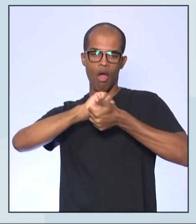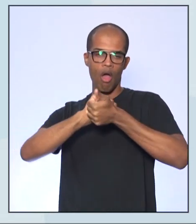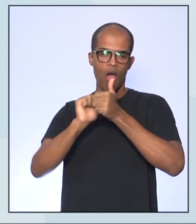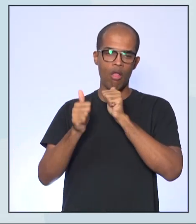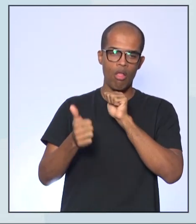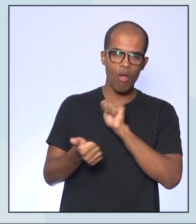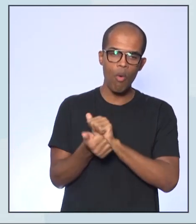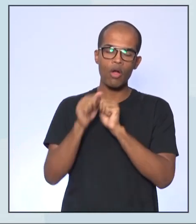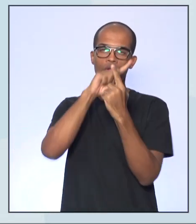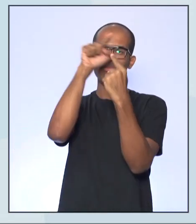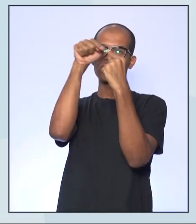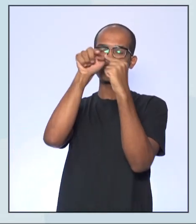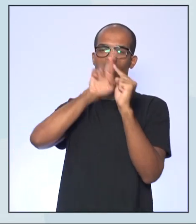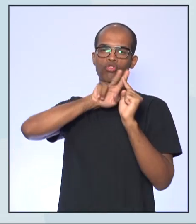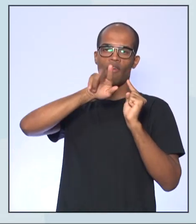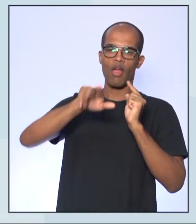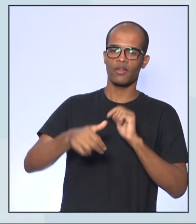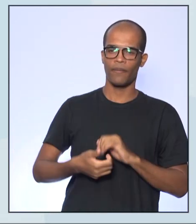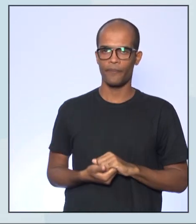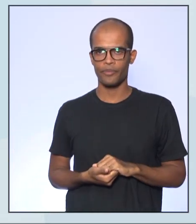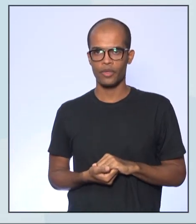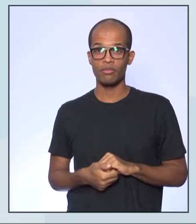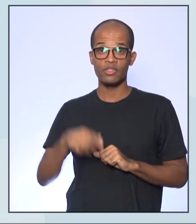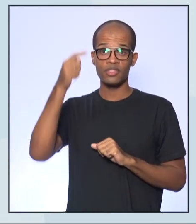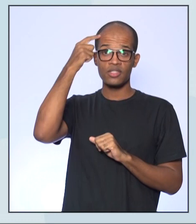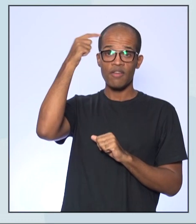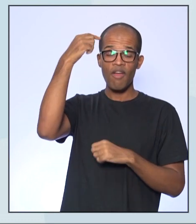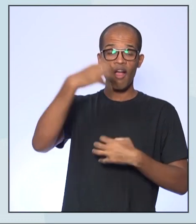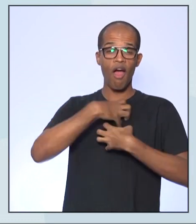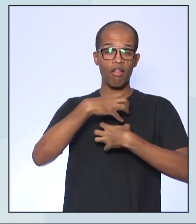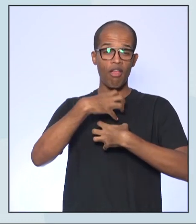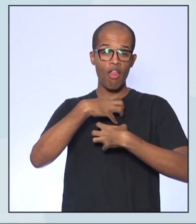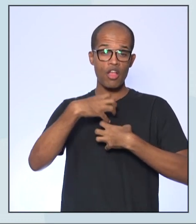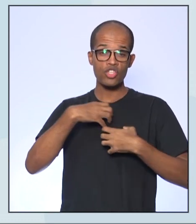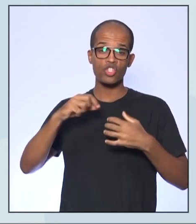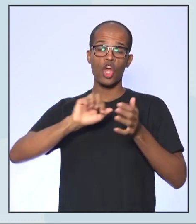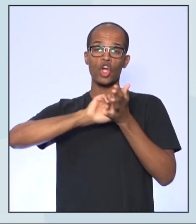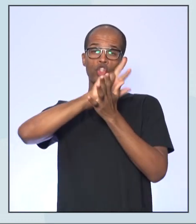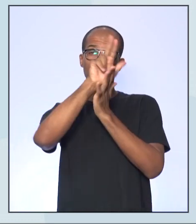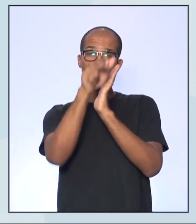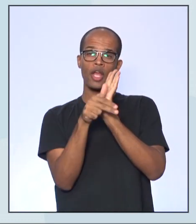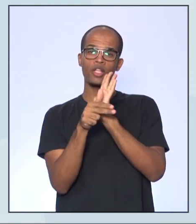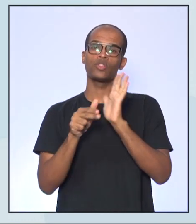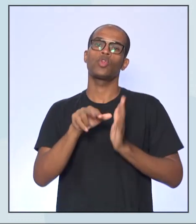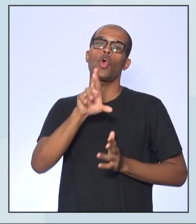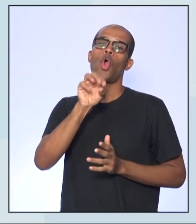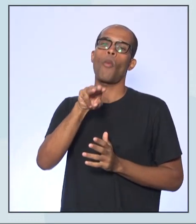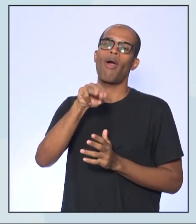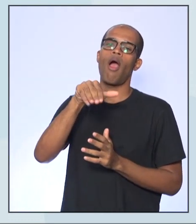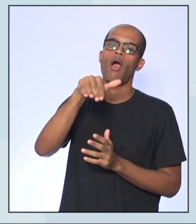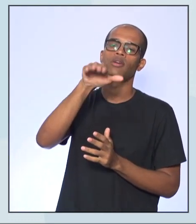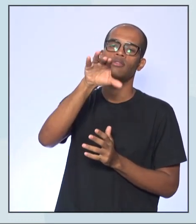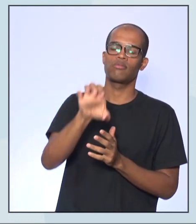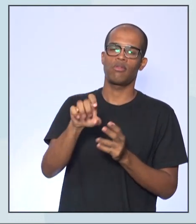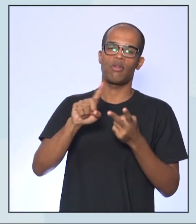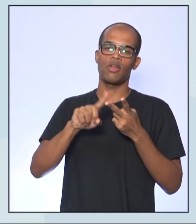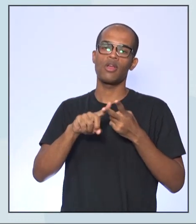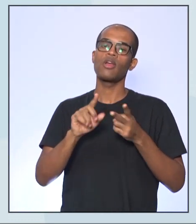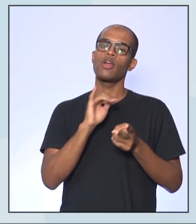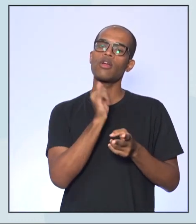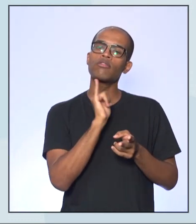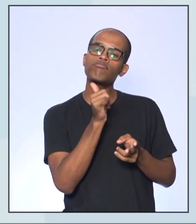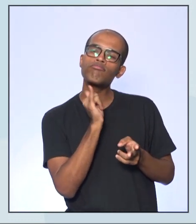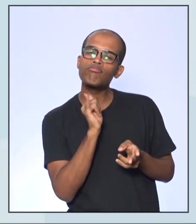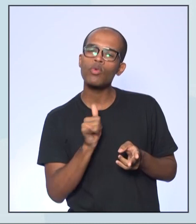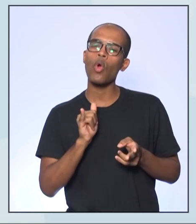objetivos. Levando em conta características dos gêneros e suportes como romances infanto-juvenis, contos populares,